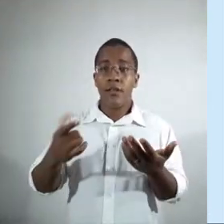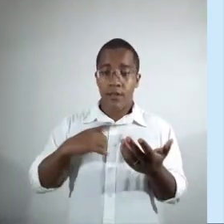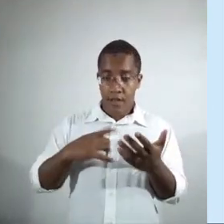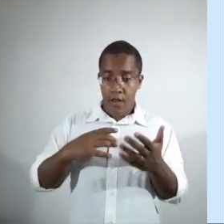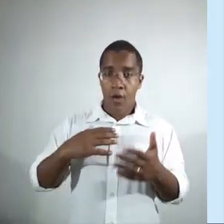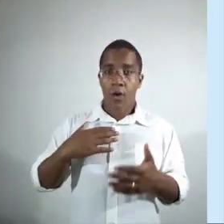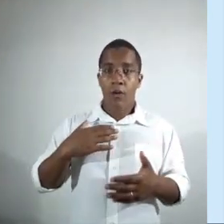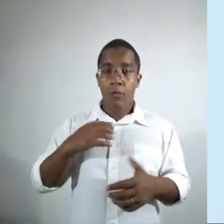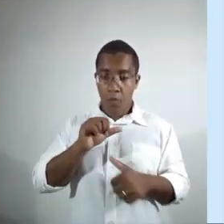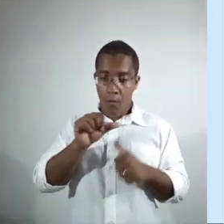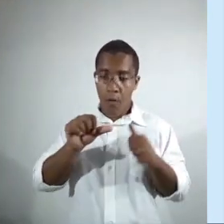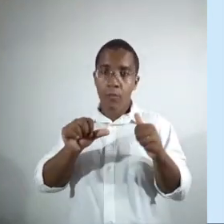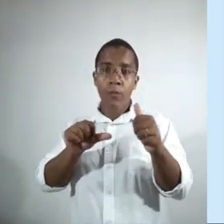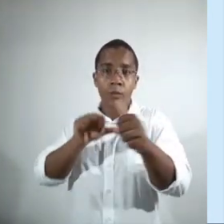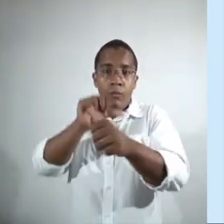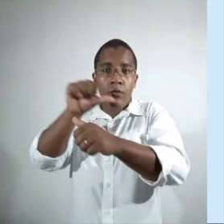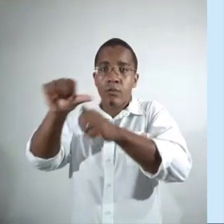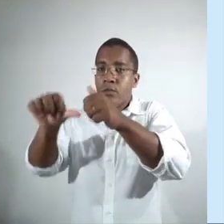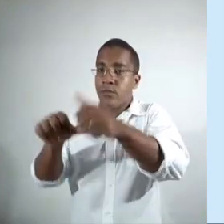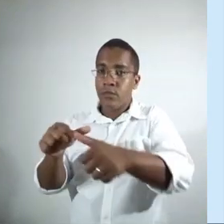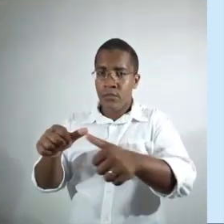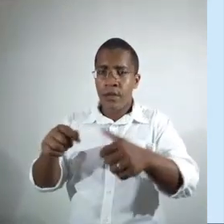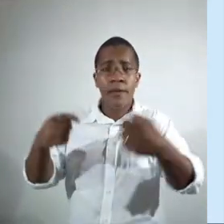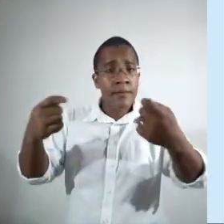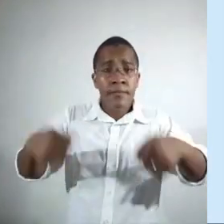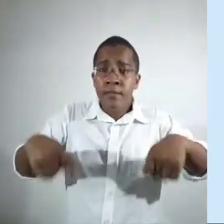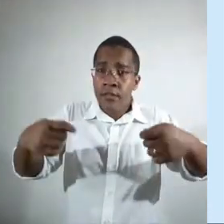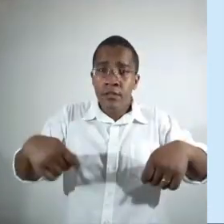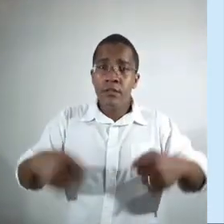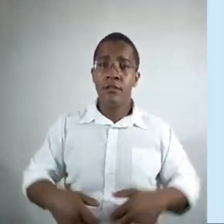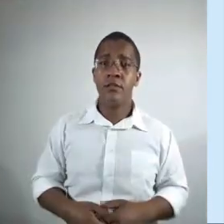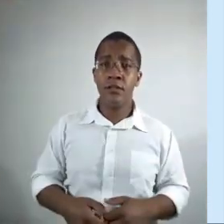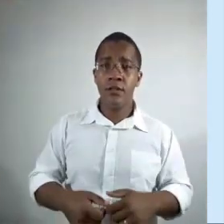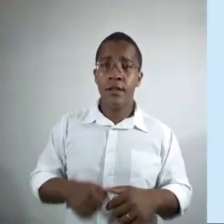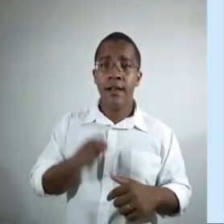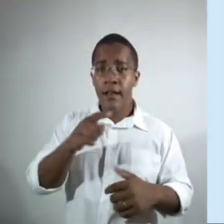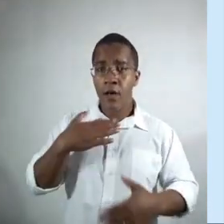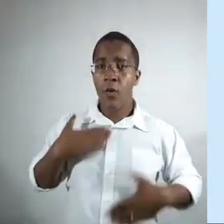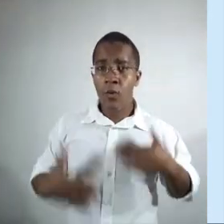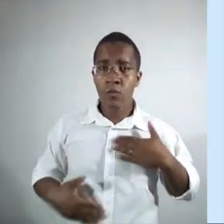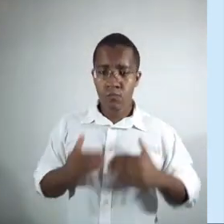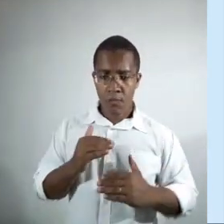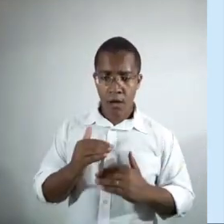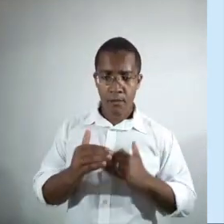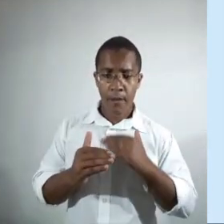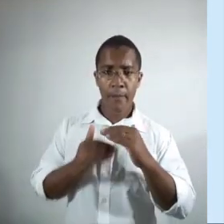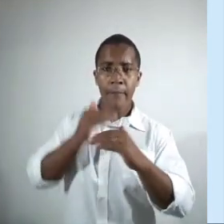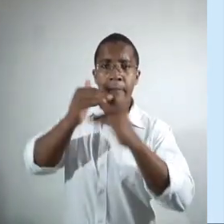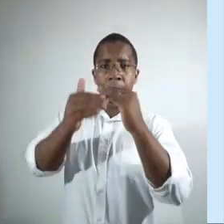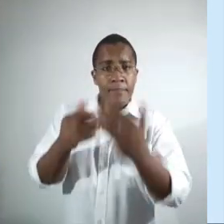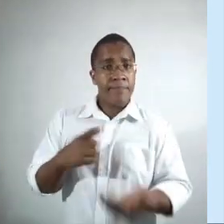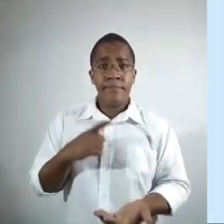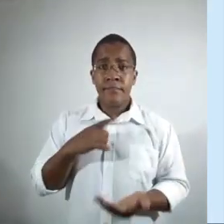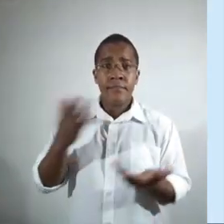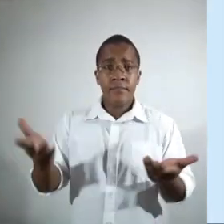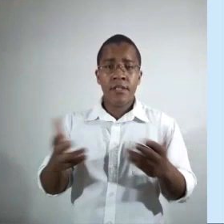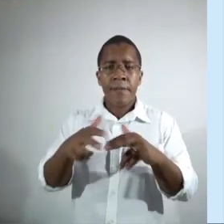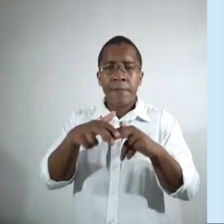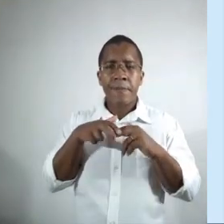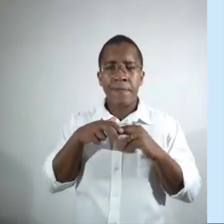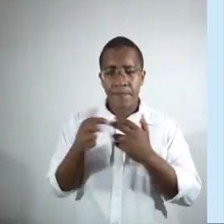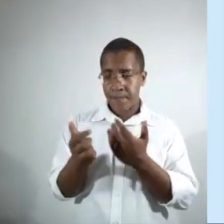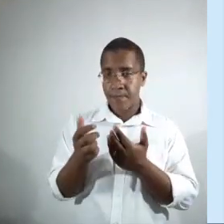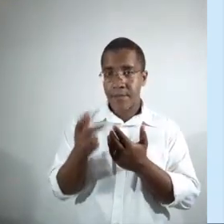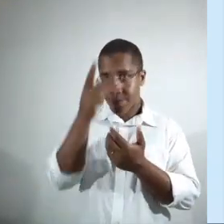Essas mudanças, elas são necessárias, certo? Para o desenvolvimento do seu corpo, certo? Por exemplo,